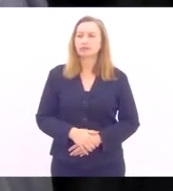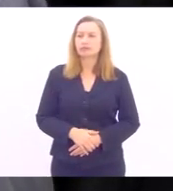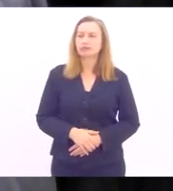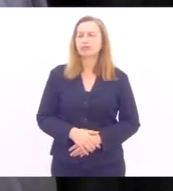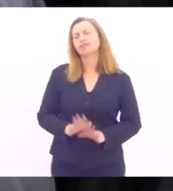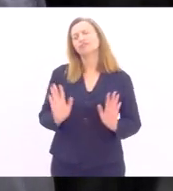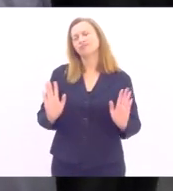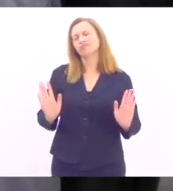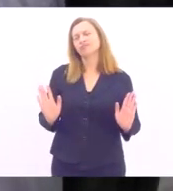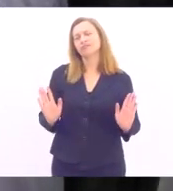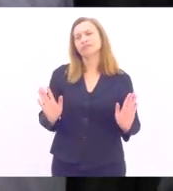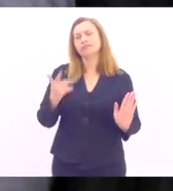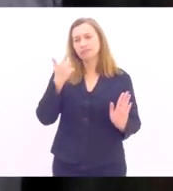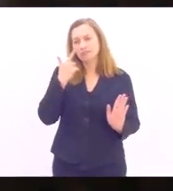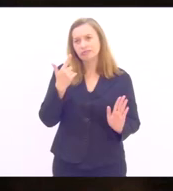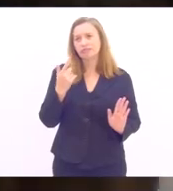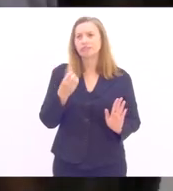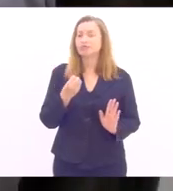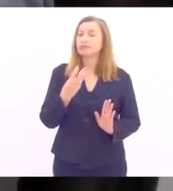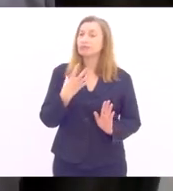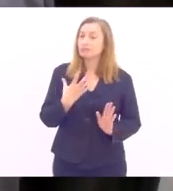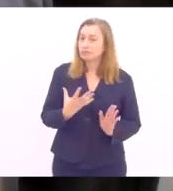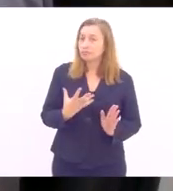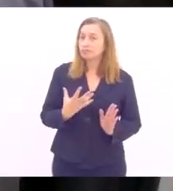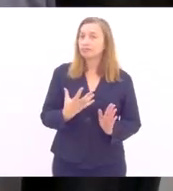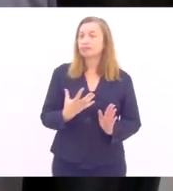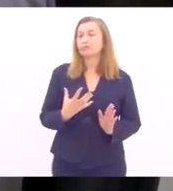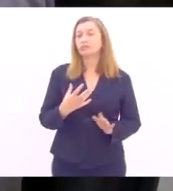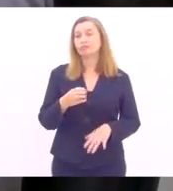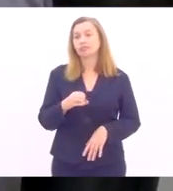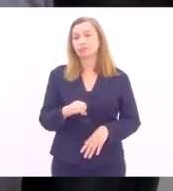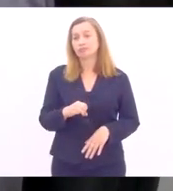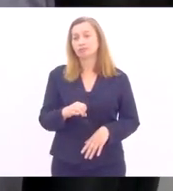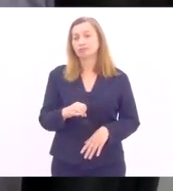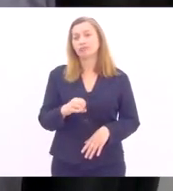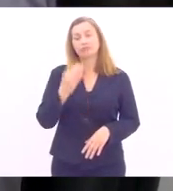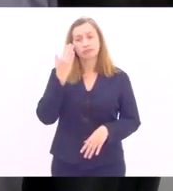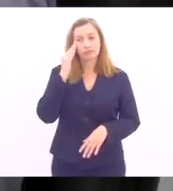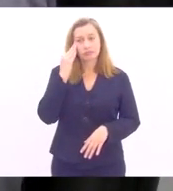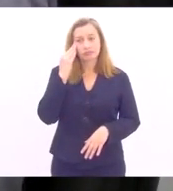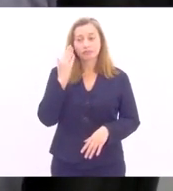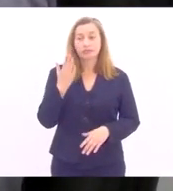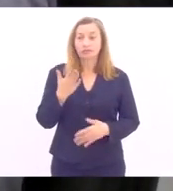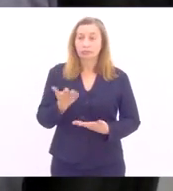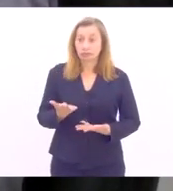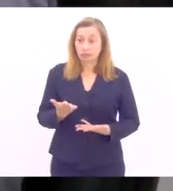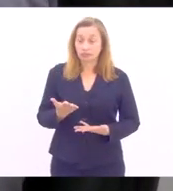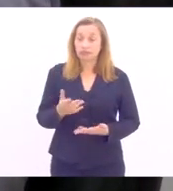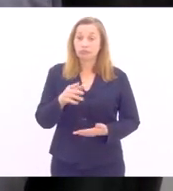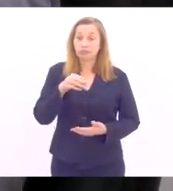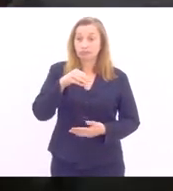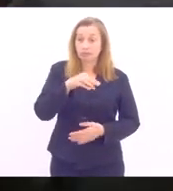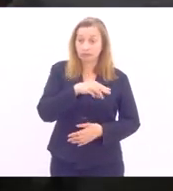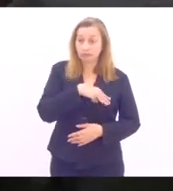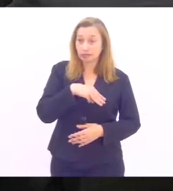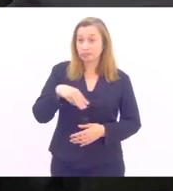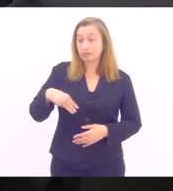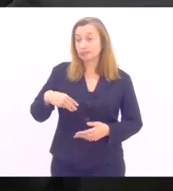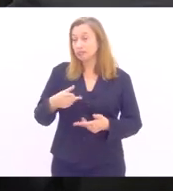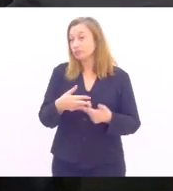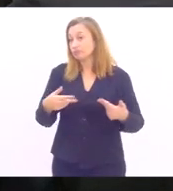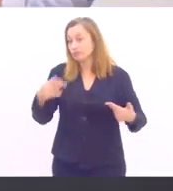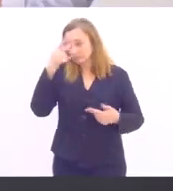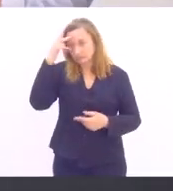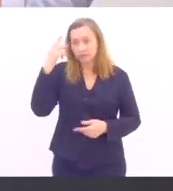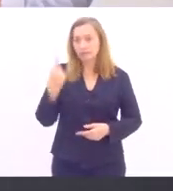Não, mas veja, não, veja bem. Se esse for entendimento, eu não me oponho, porque, por exemplo, o MP tem várias pessoas, a gente pediu para